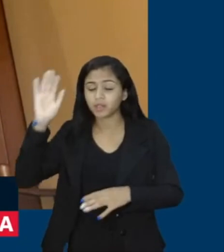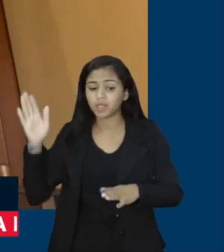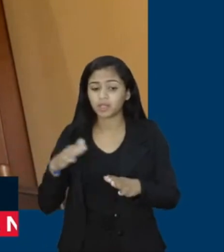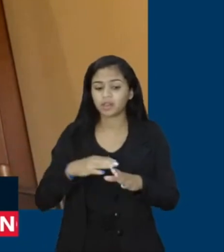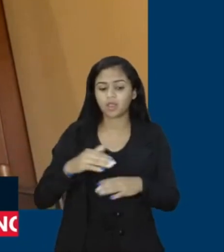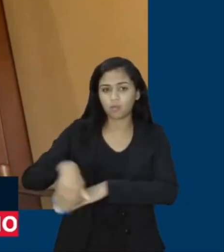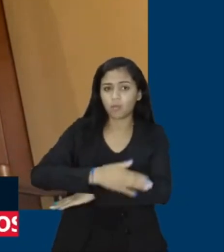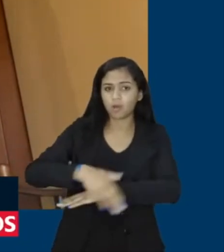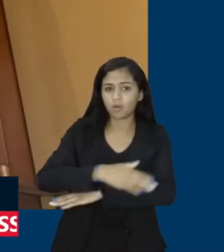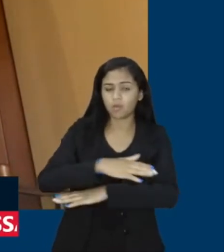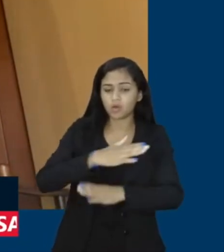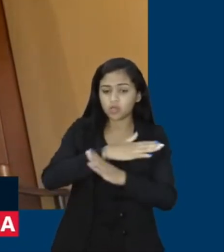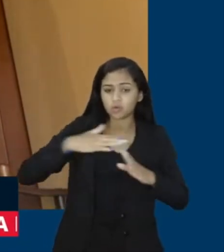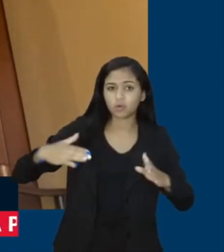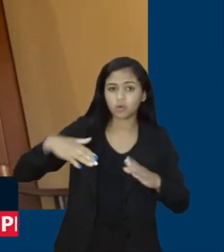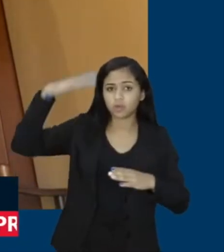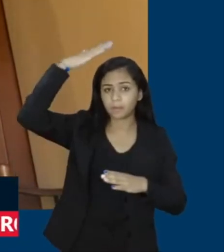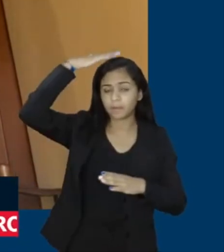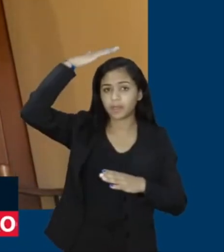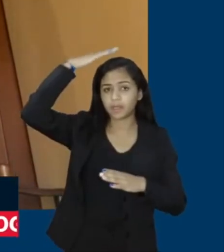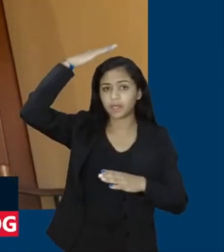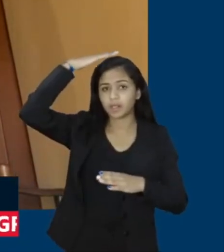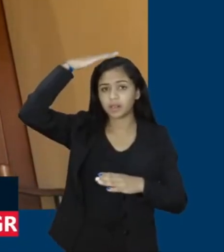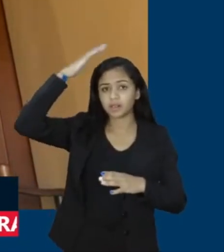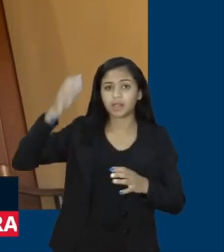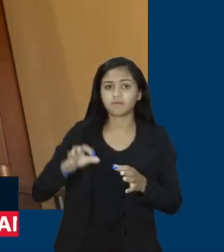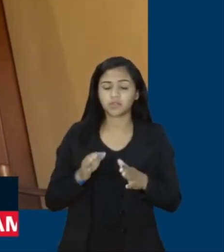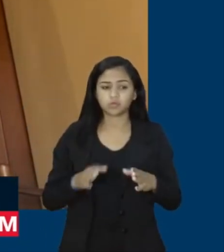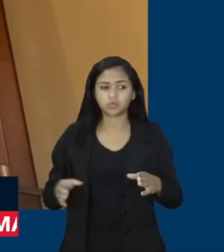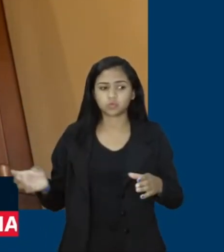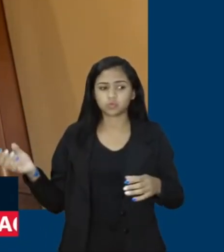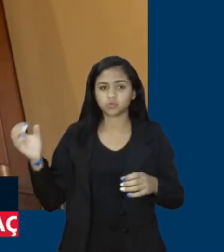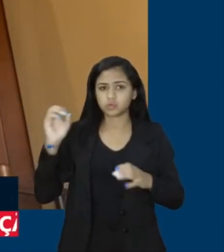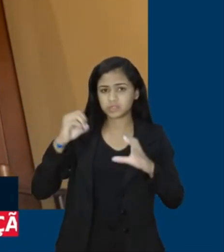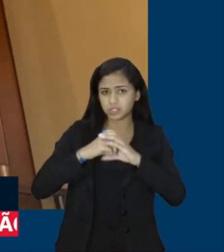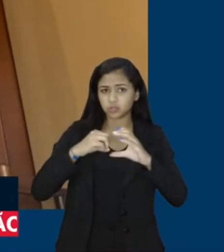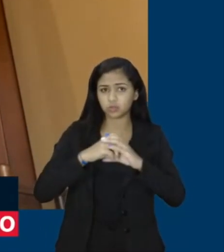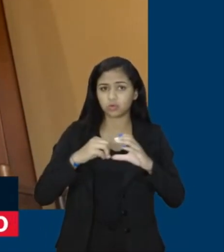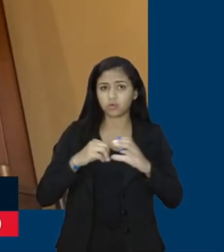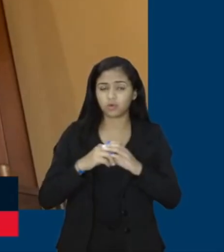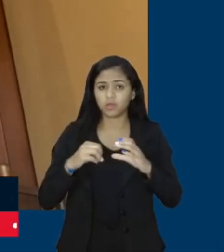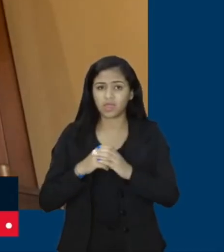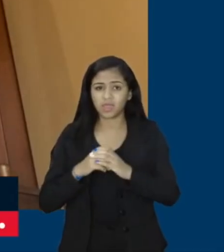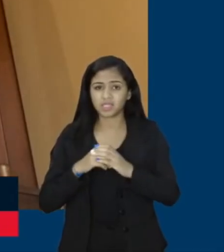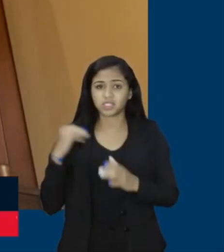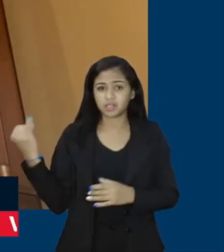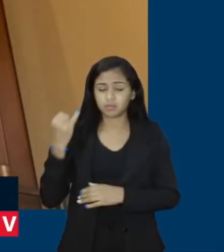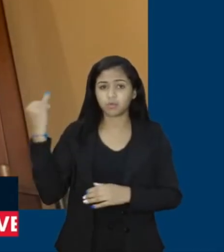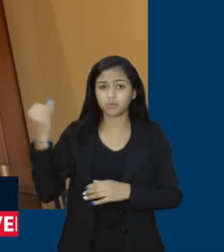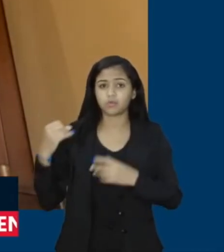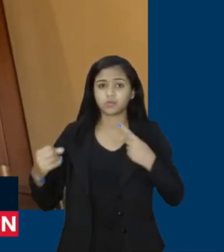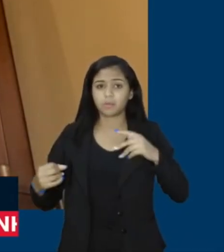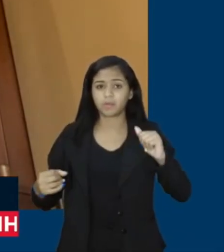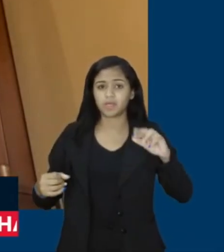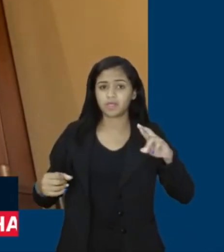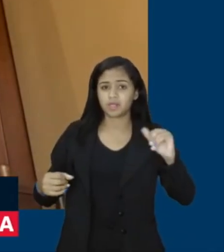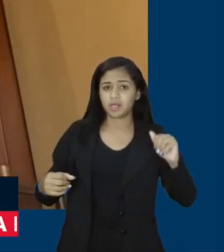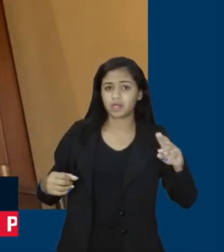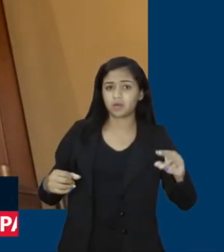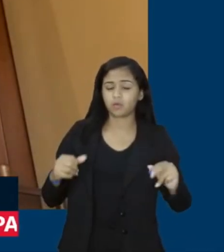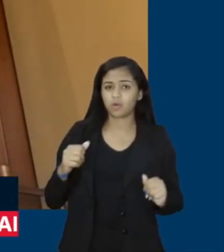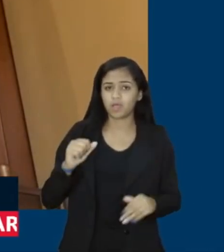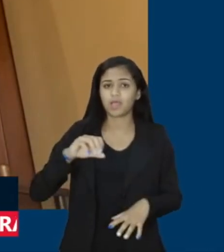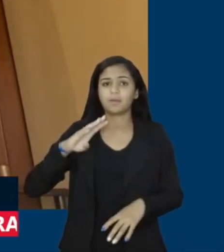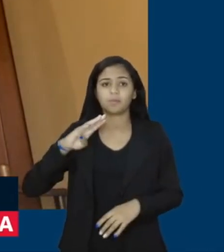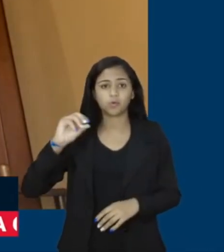corta o Paraná numa diagonal, ela vem lá do Centro-Oeste, ela é importante para o Paraguai, ela é importante para a Bolívia, para o